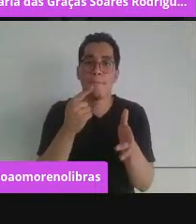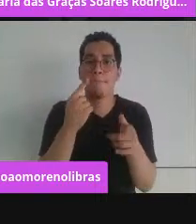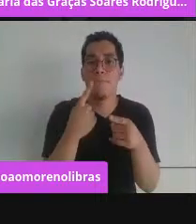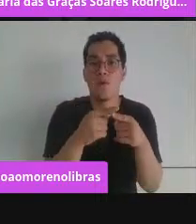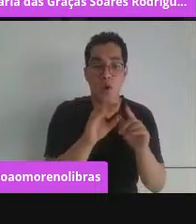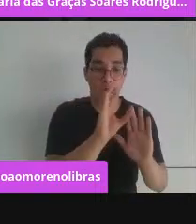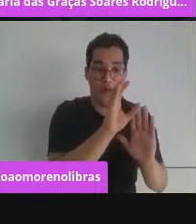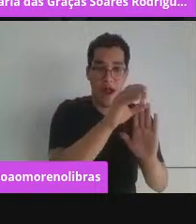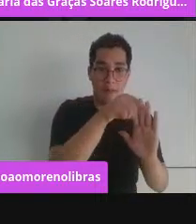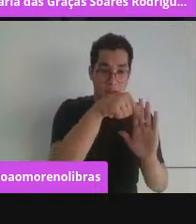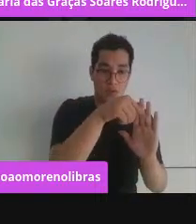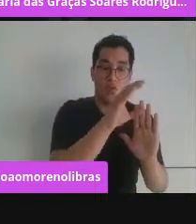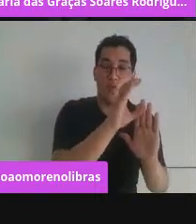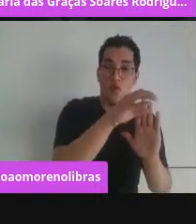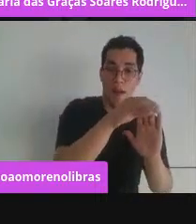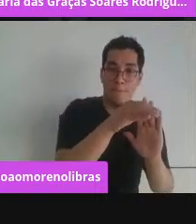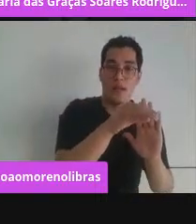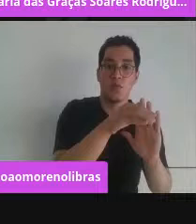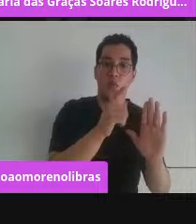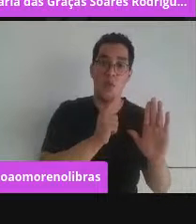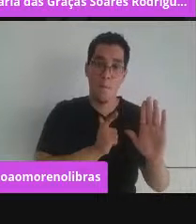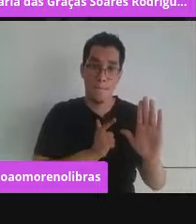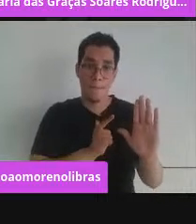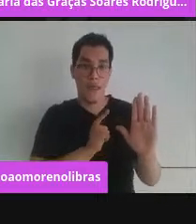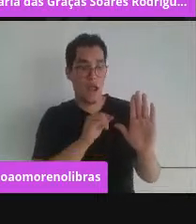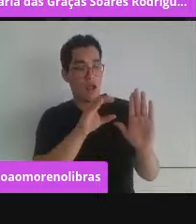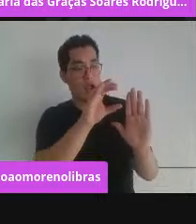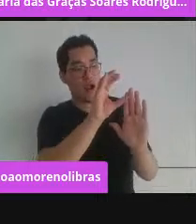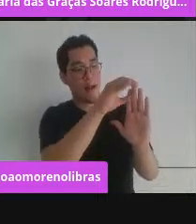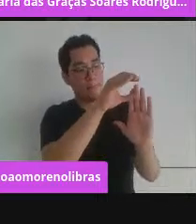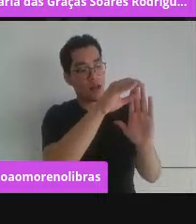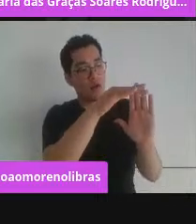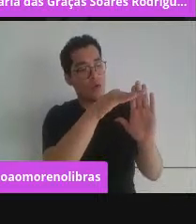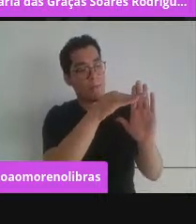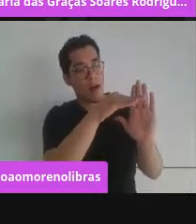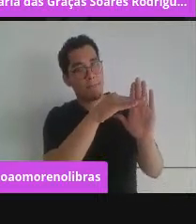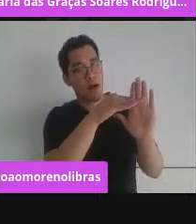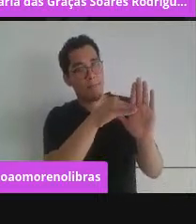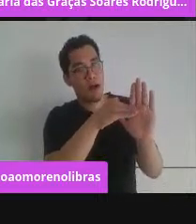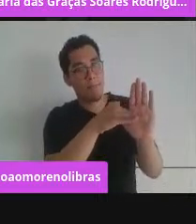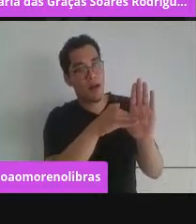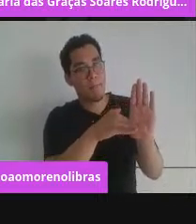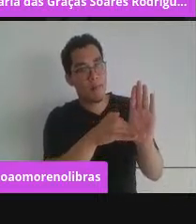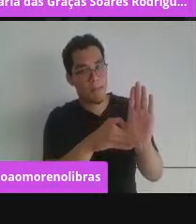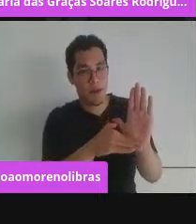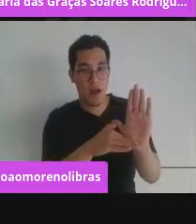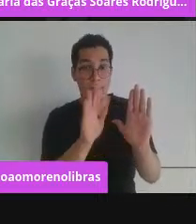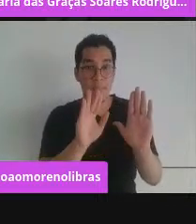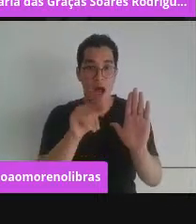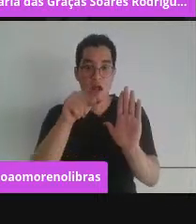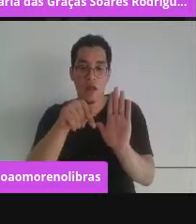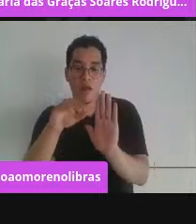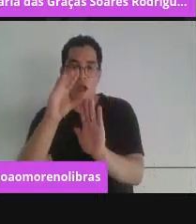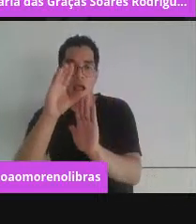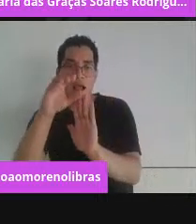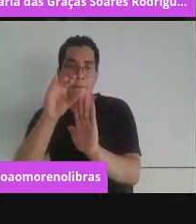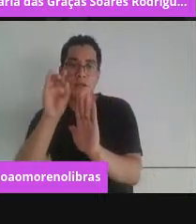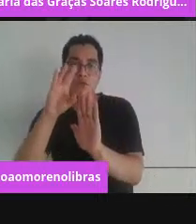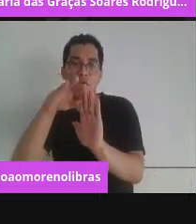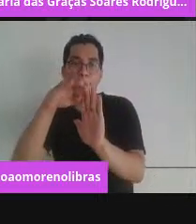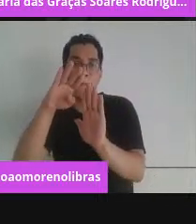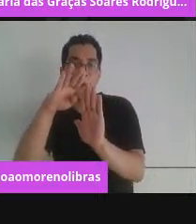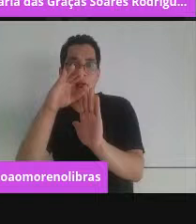não. Inesperado, porque o interlocutor tem como expectativa que o capítulo seja dividido em